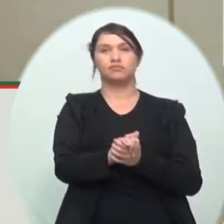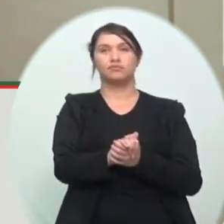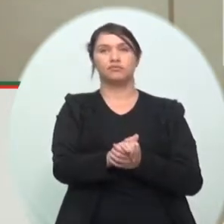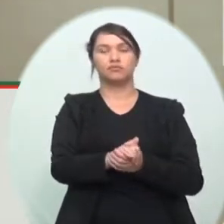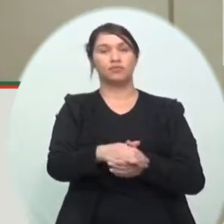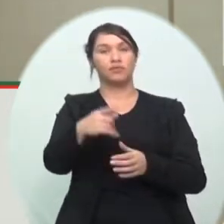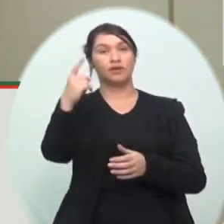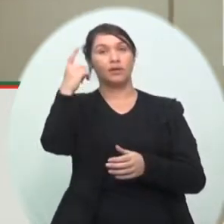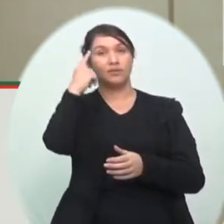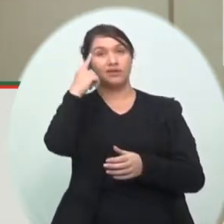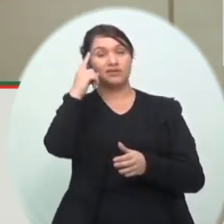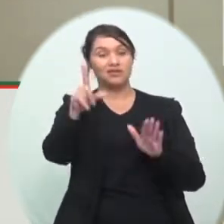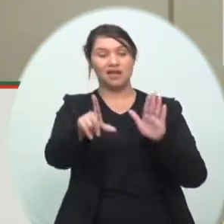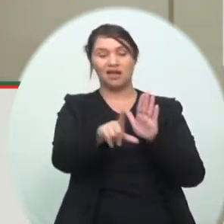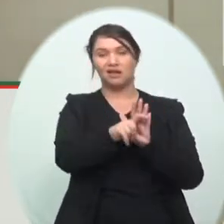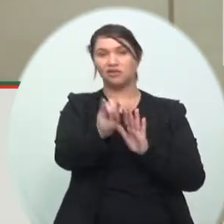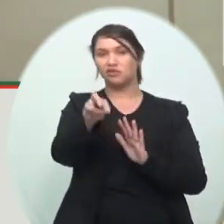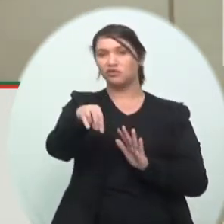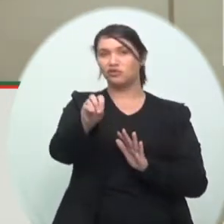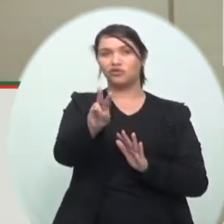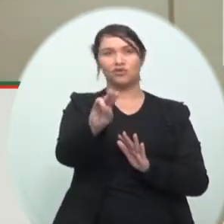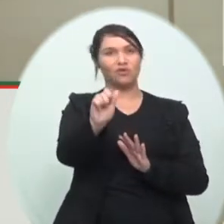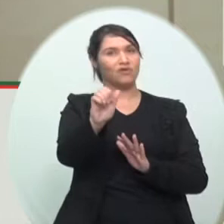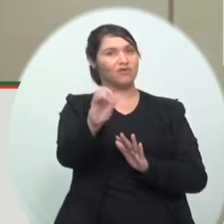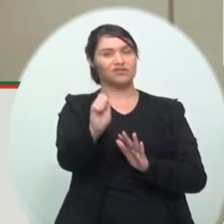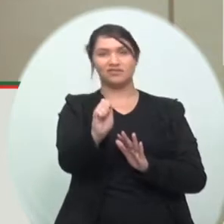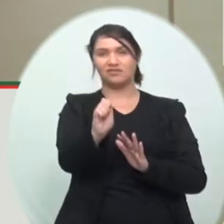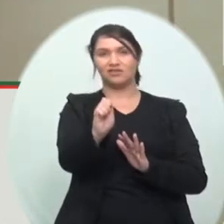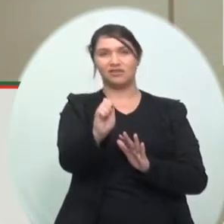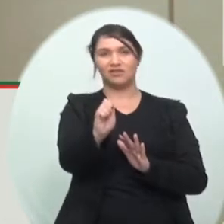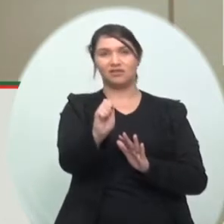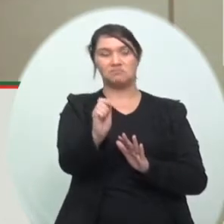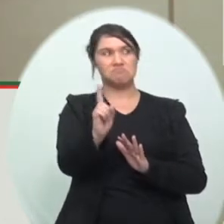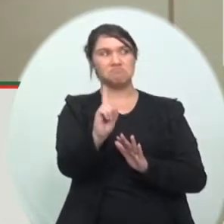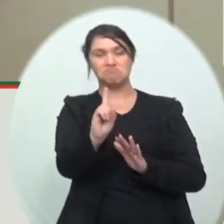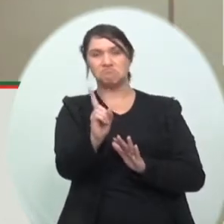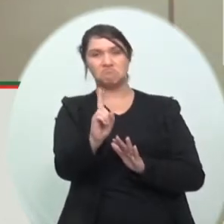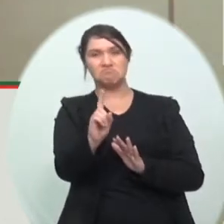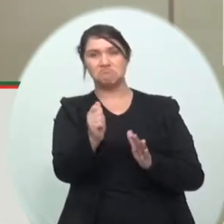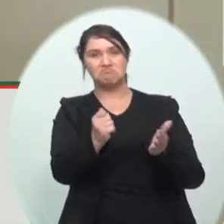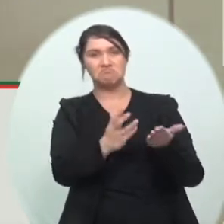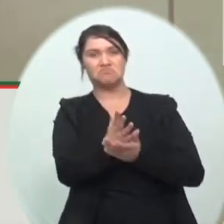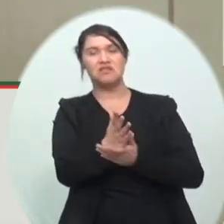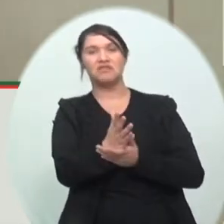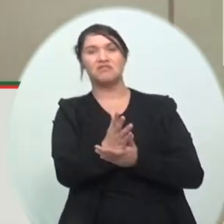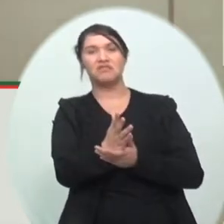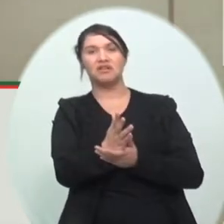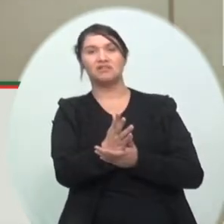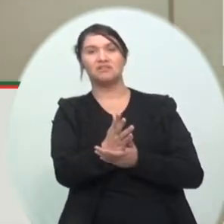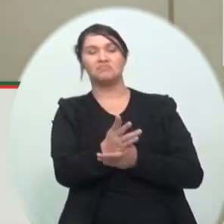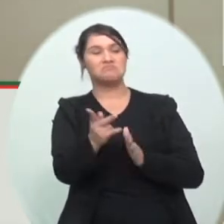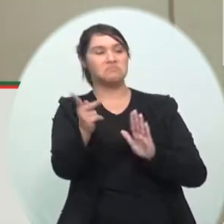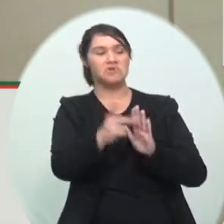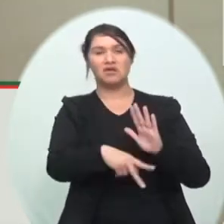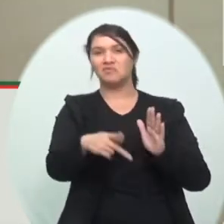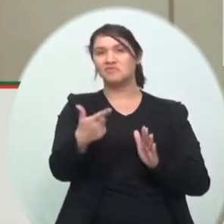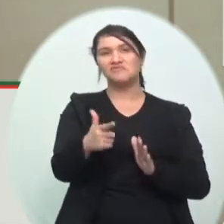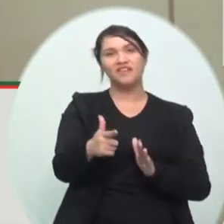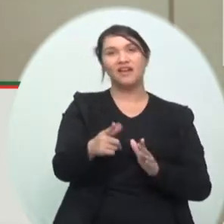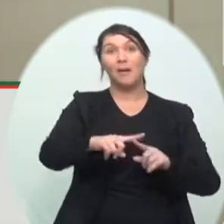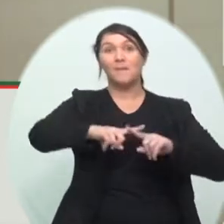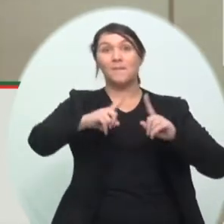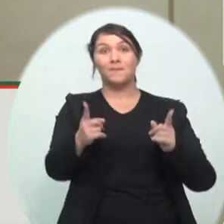esteja aprovada, sem que nós tenhamos um programa de incentivo à inovação e tecnologia, só pelo fato desse ecossistema estar